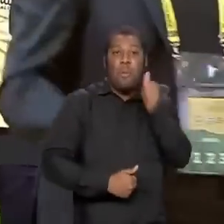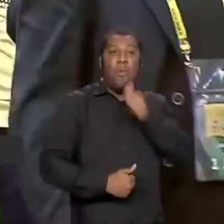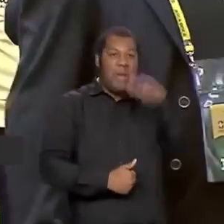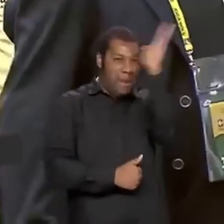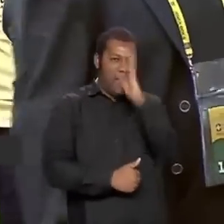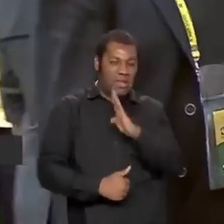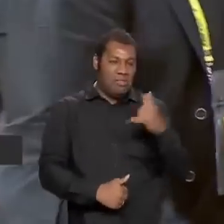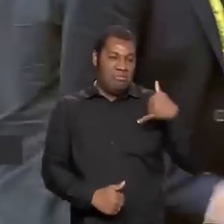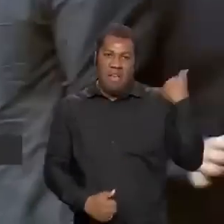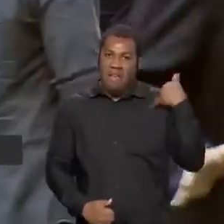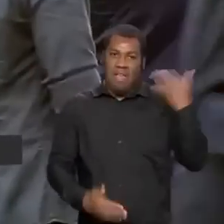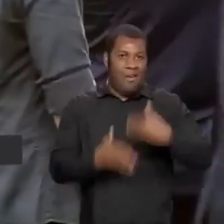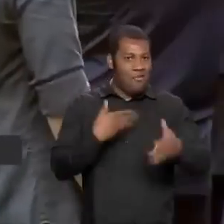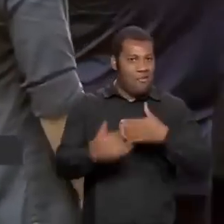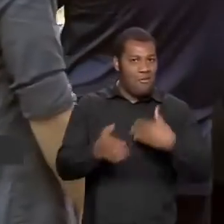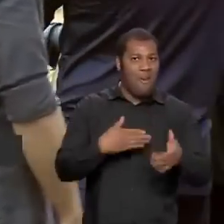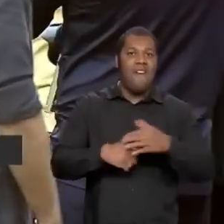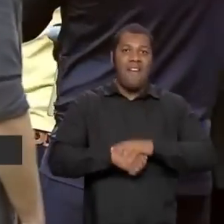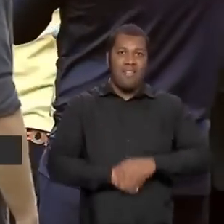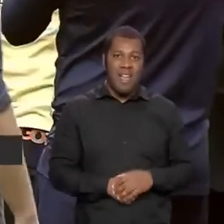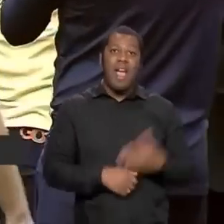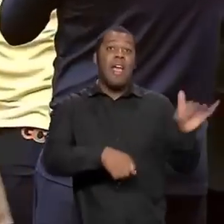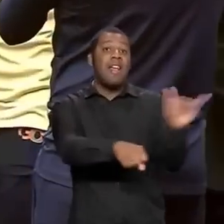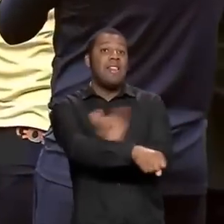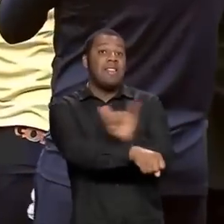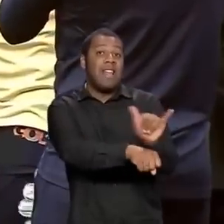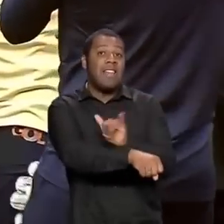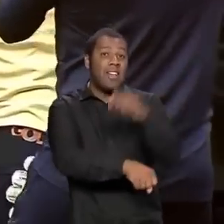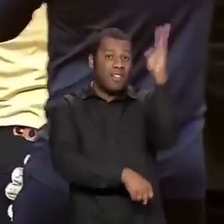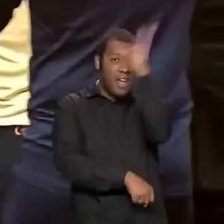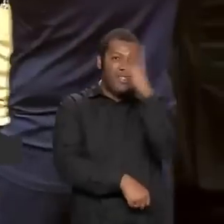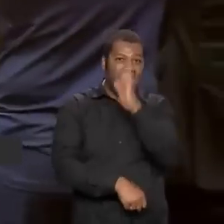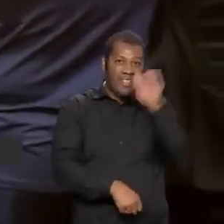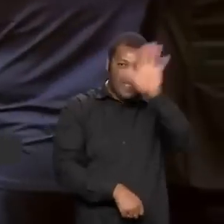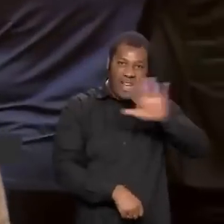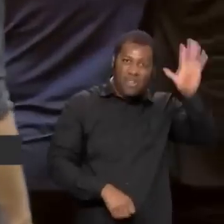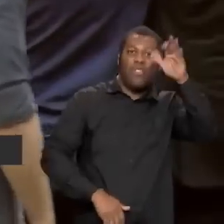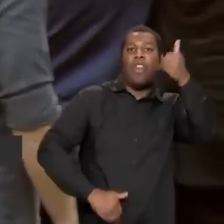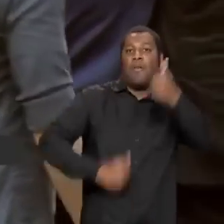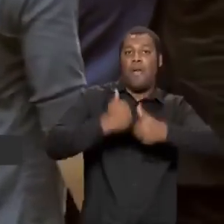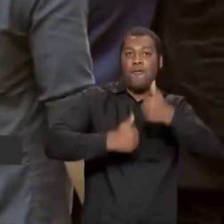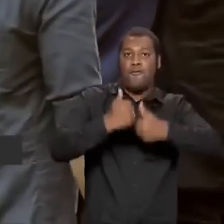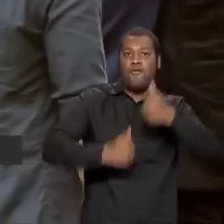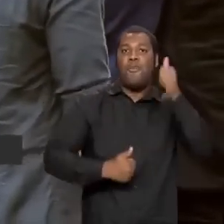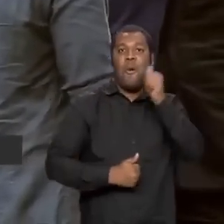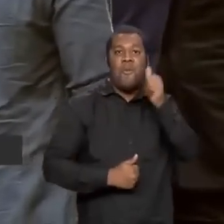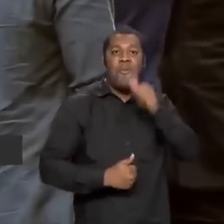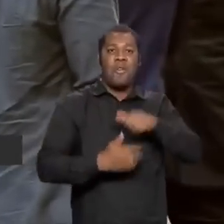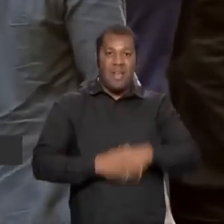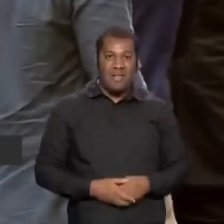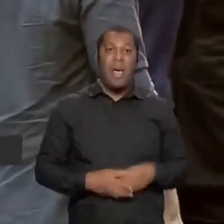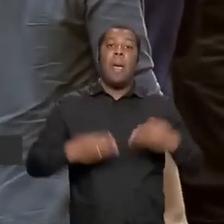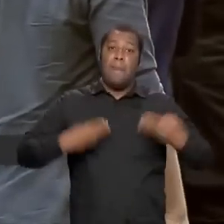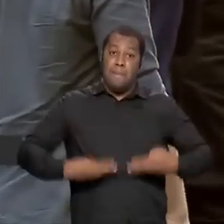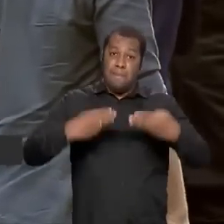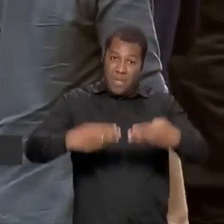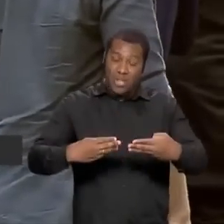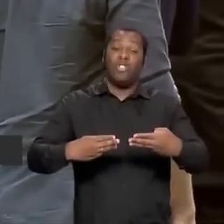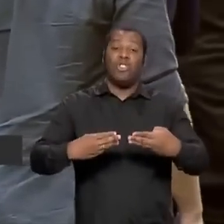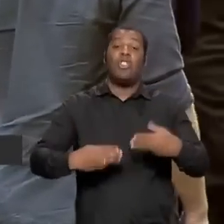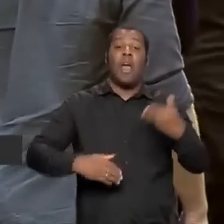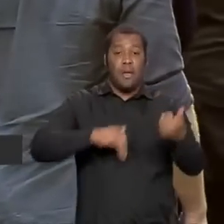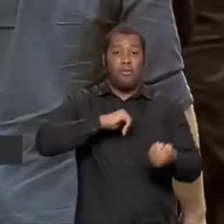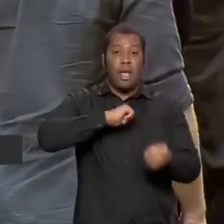todas as idades, a partir da Estratégia Nacional para o Futebol Feminino do Ministério do